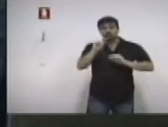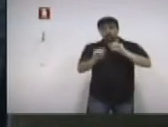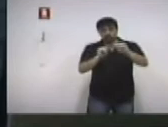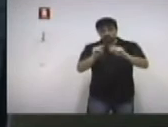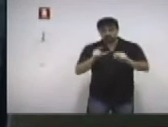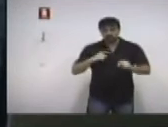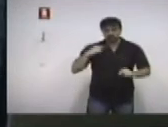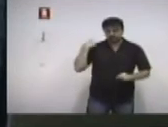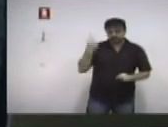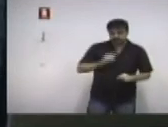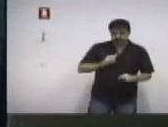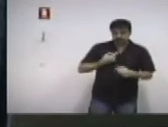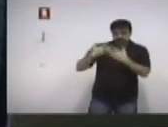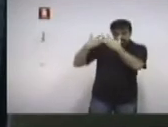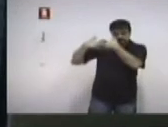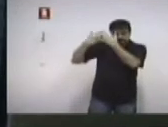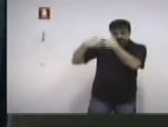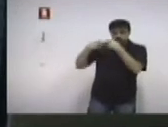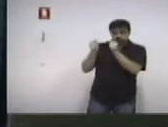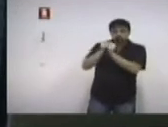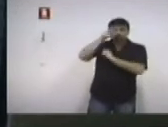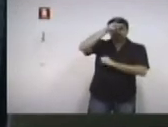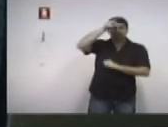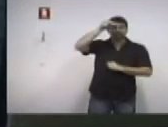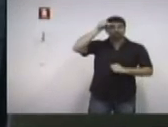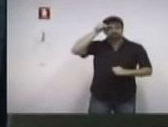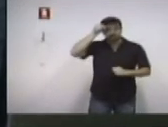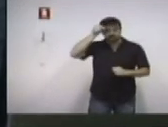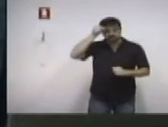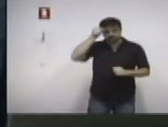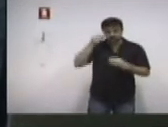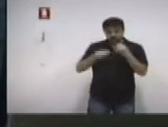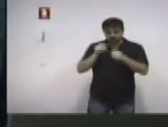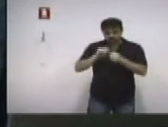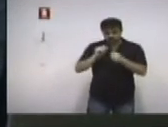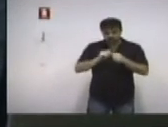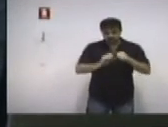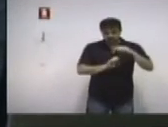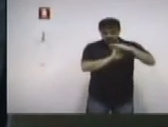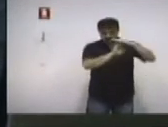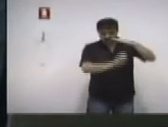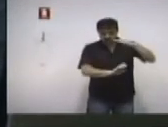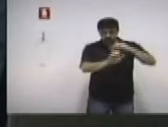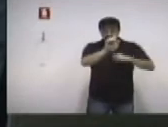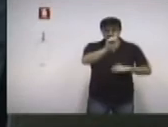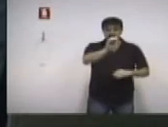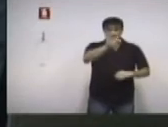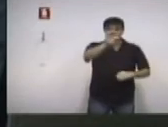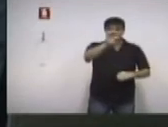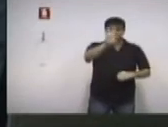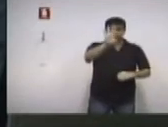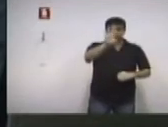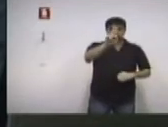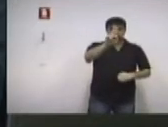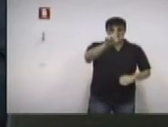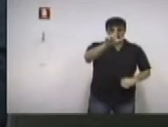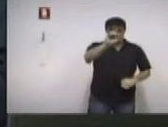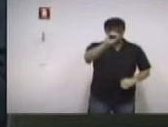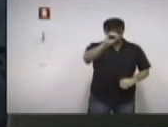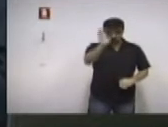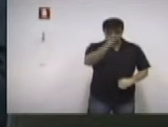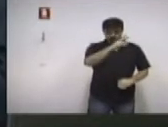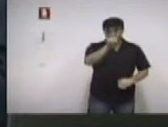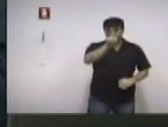uma reflexão do executivo quem sabe de diz contratar então a Fundação Getúlio Vargas é